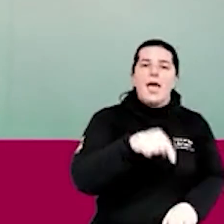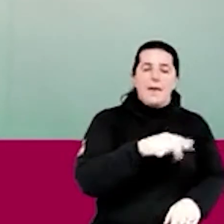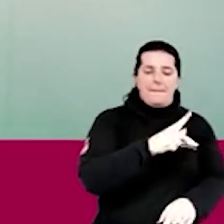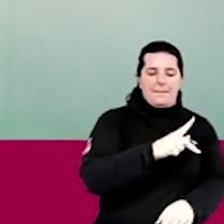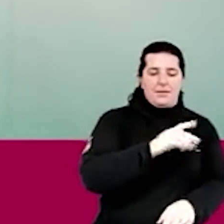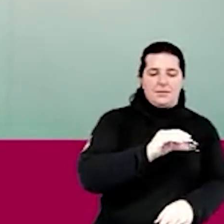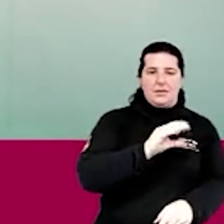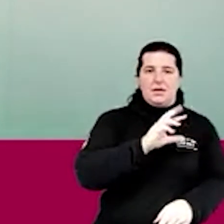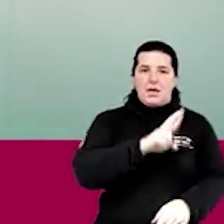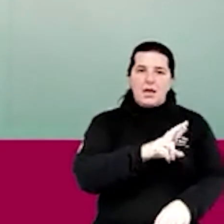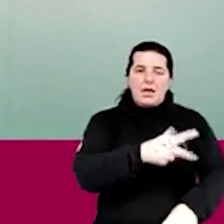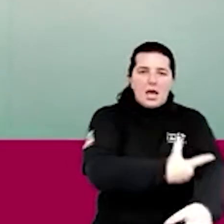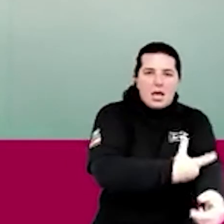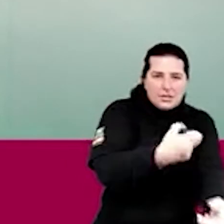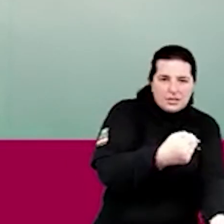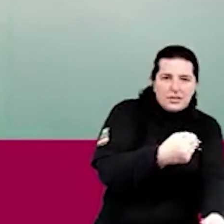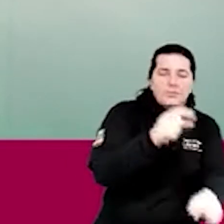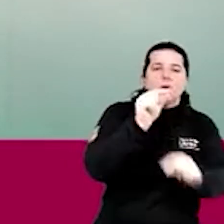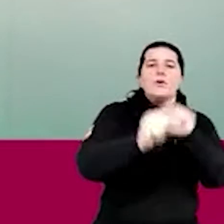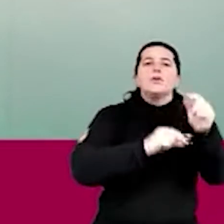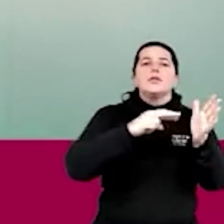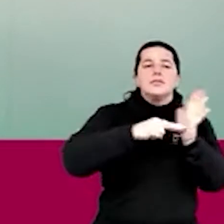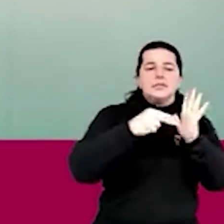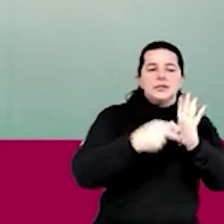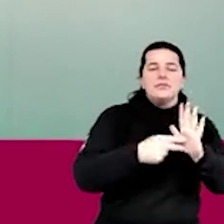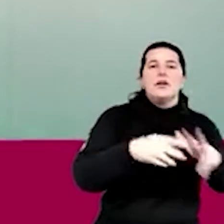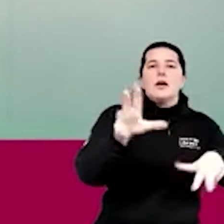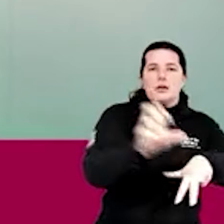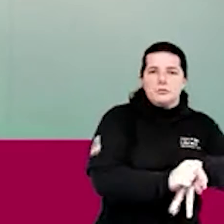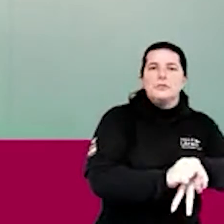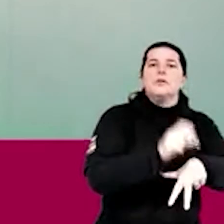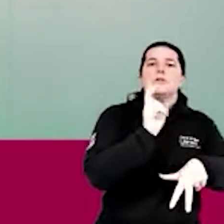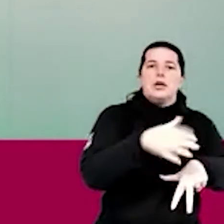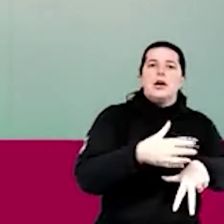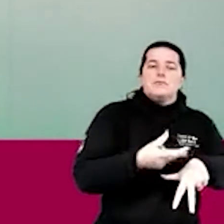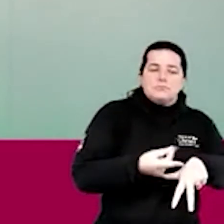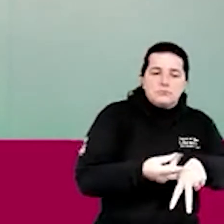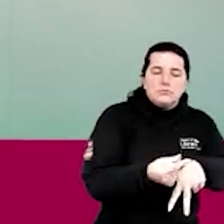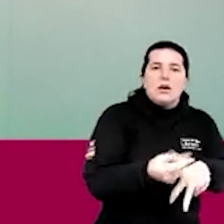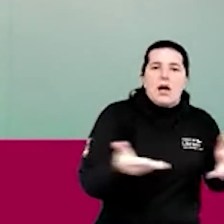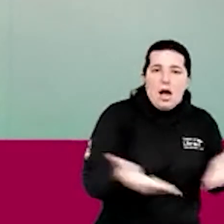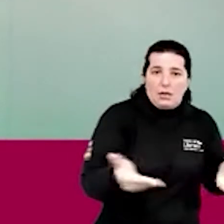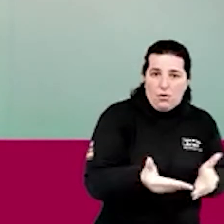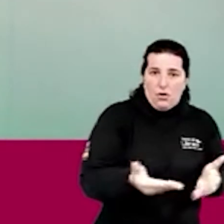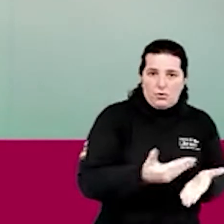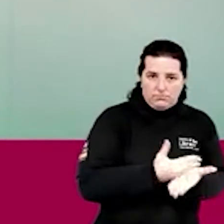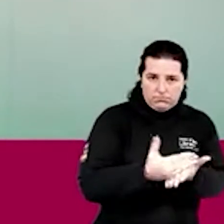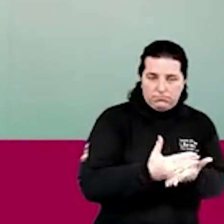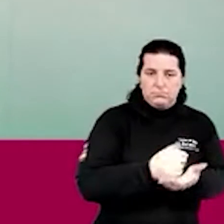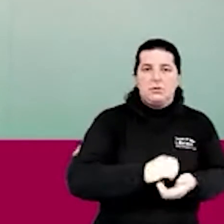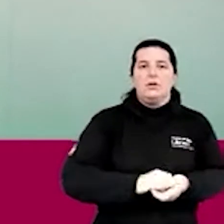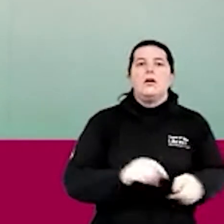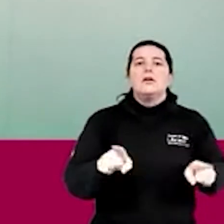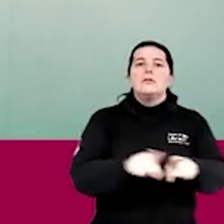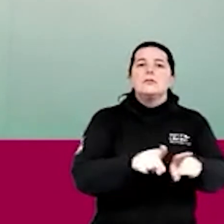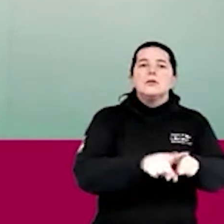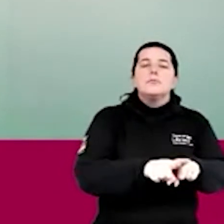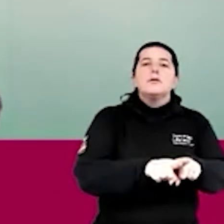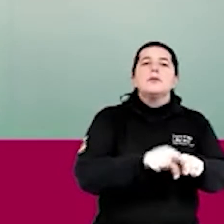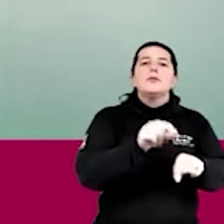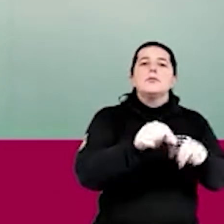PCR detectável, significando doença ativa, doença de agora, e